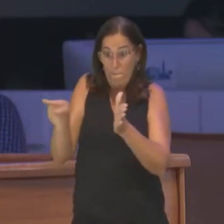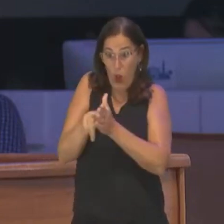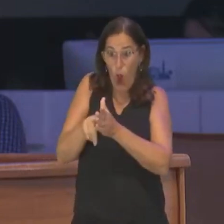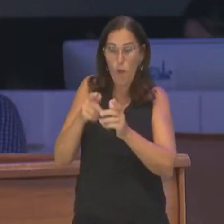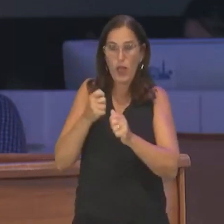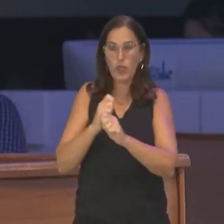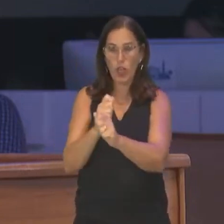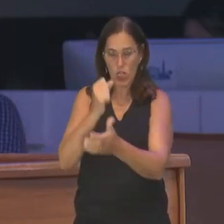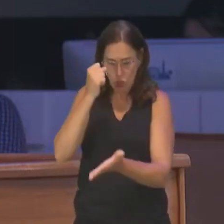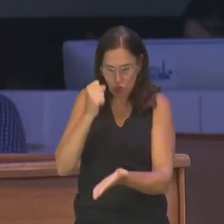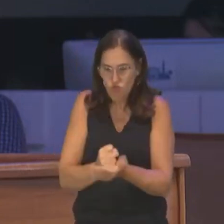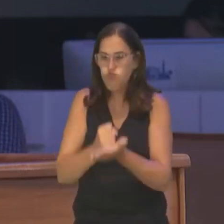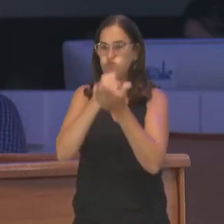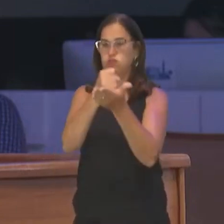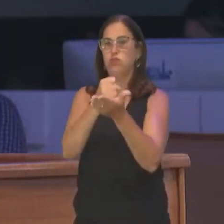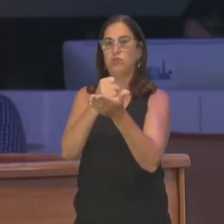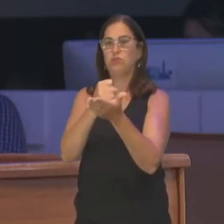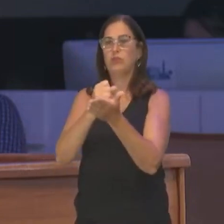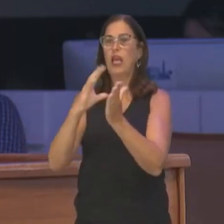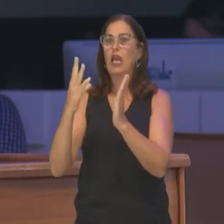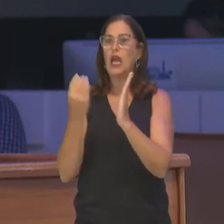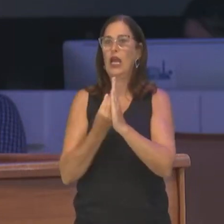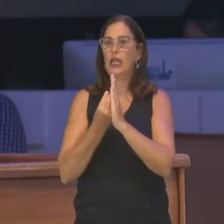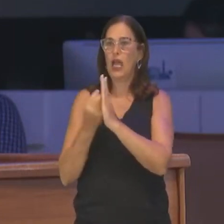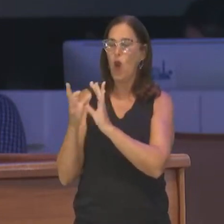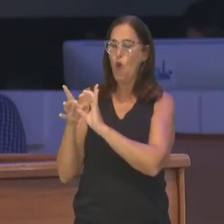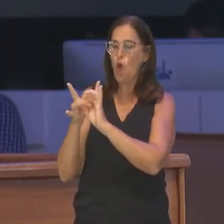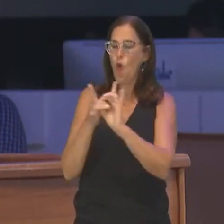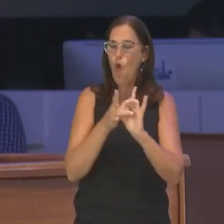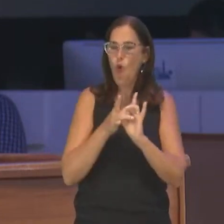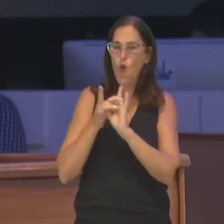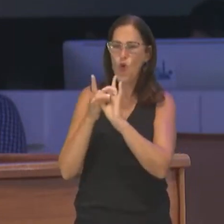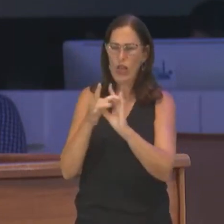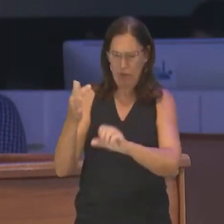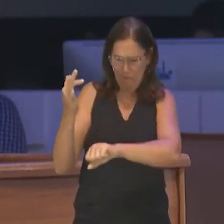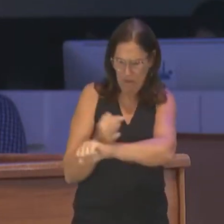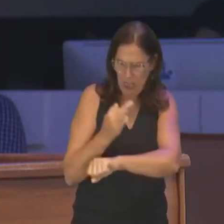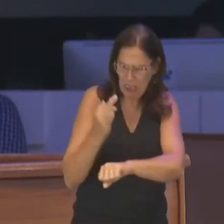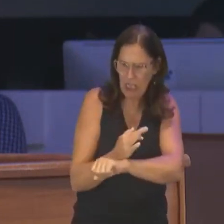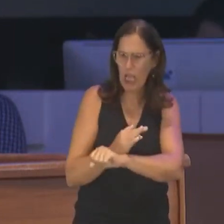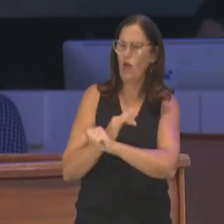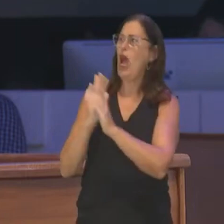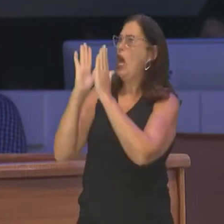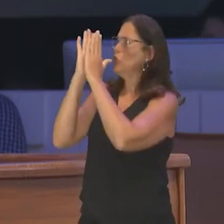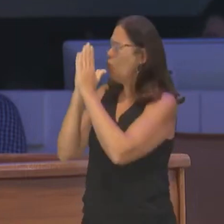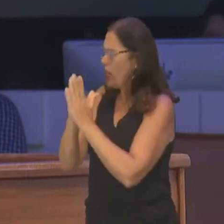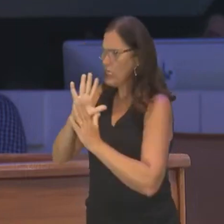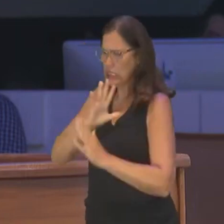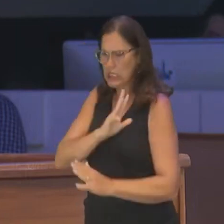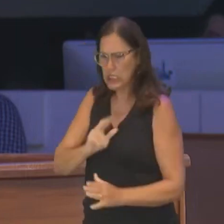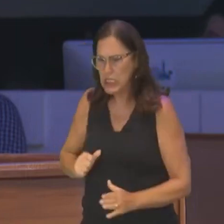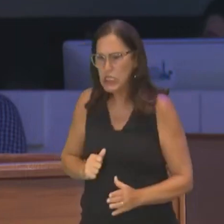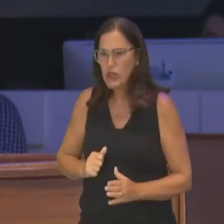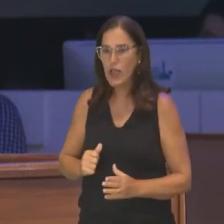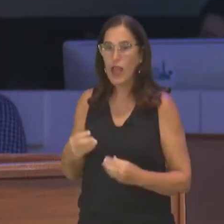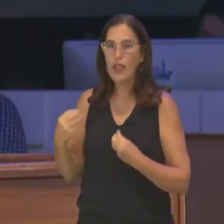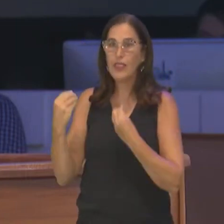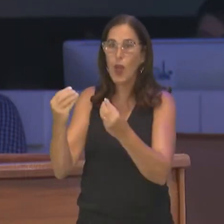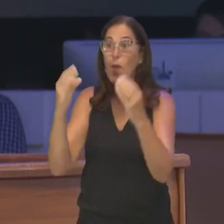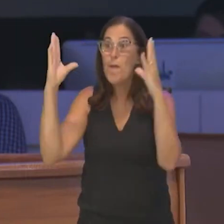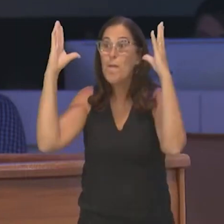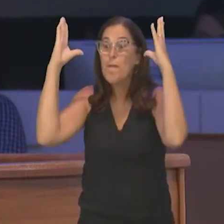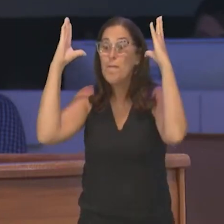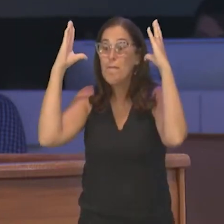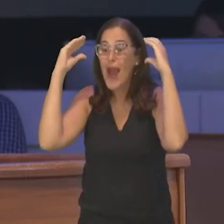é o que sustentou a igreja, mantendo a comunhão, a perseverança, a adoração e trouxe